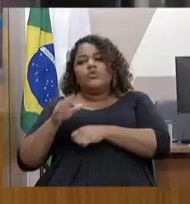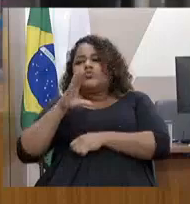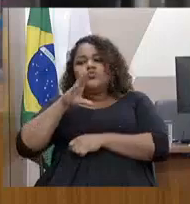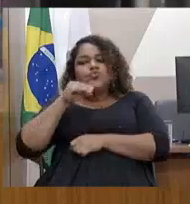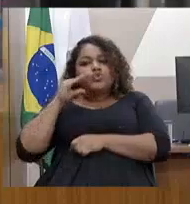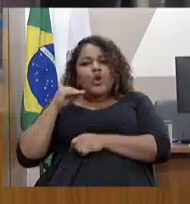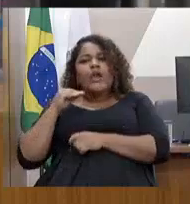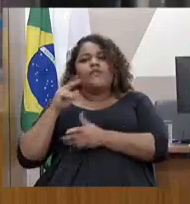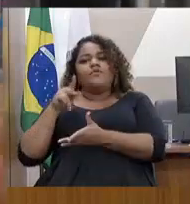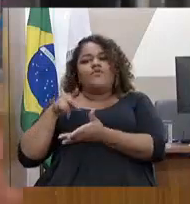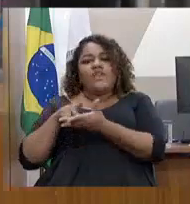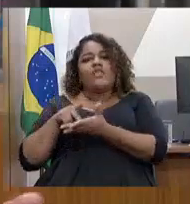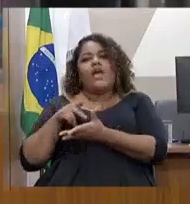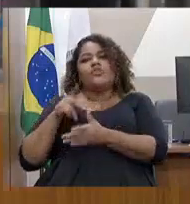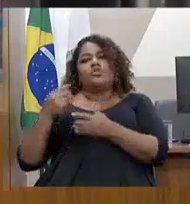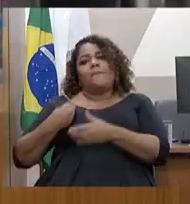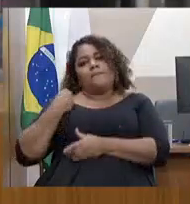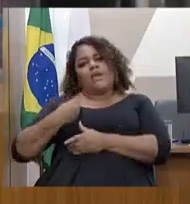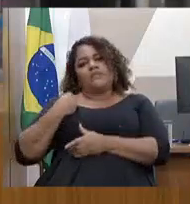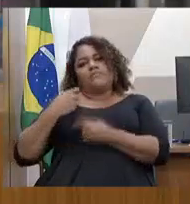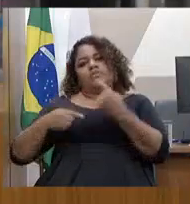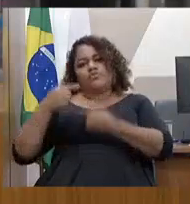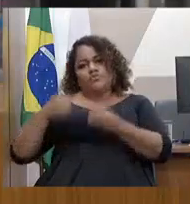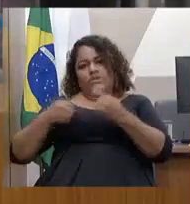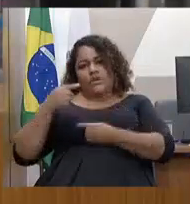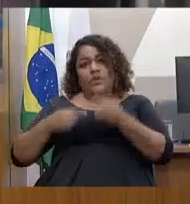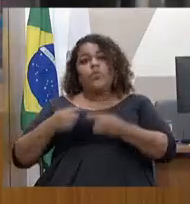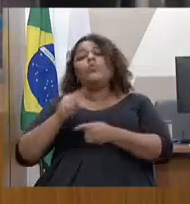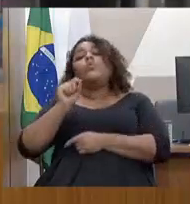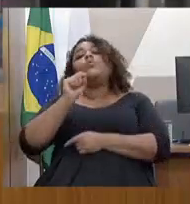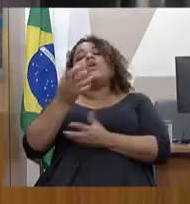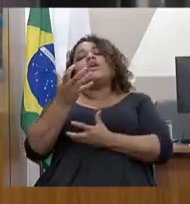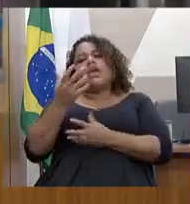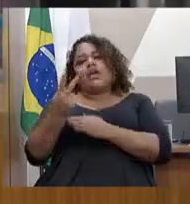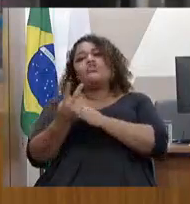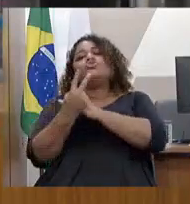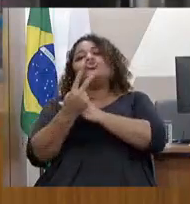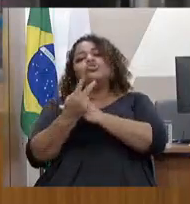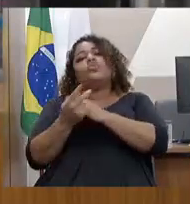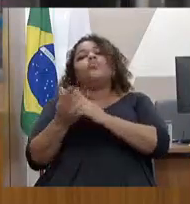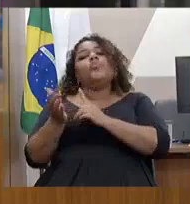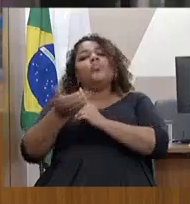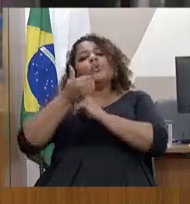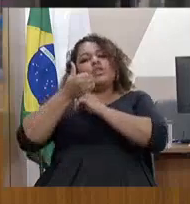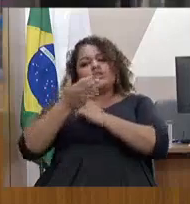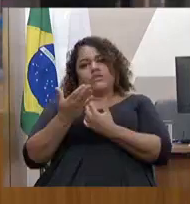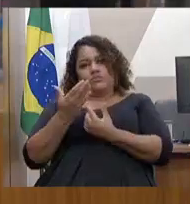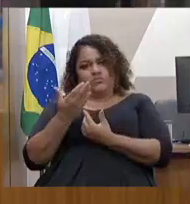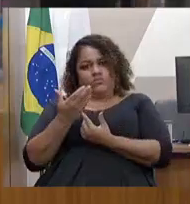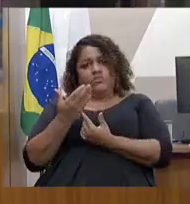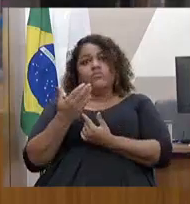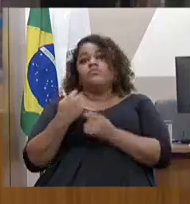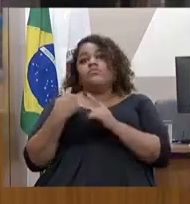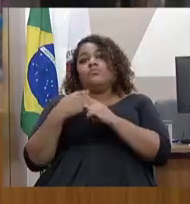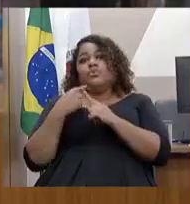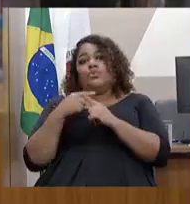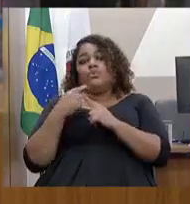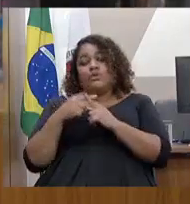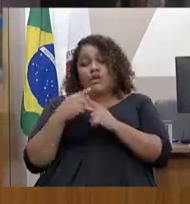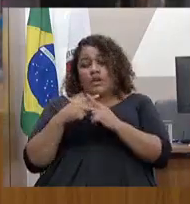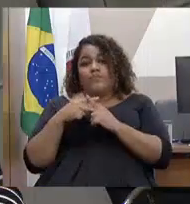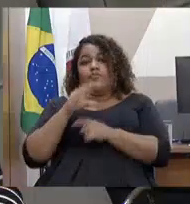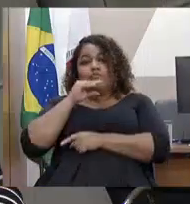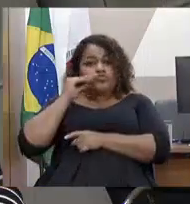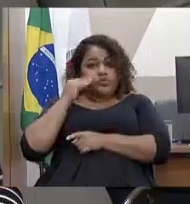discutir o que é que nós queremos enquanto proteção do serviço público porque quando o servidor